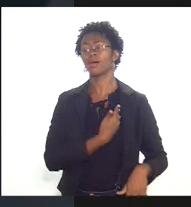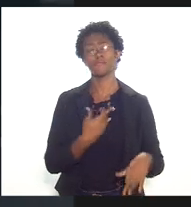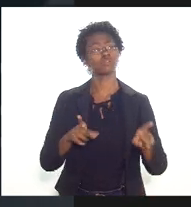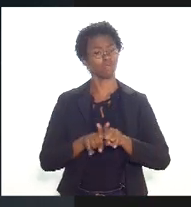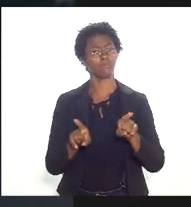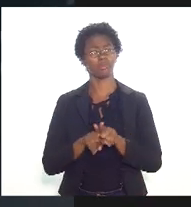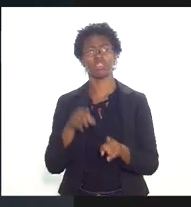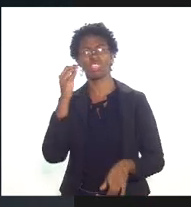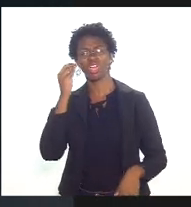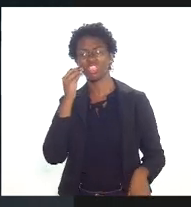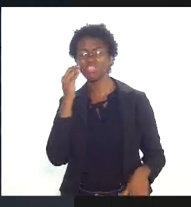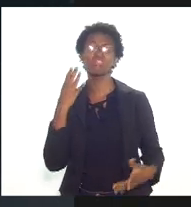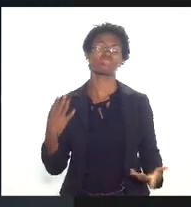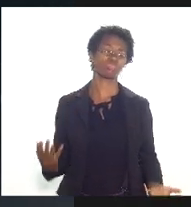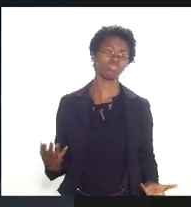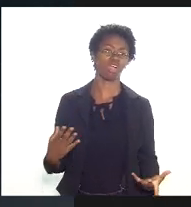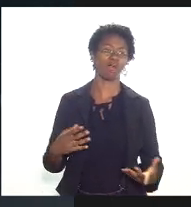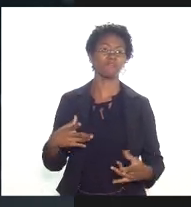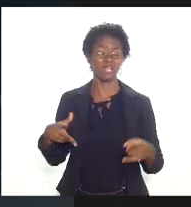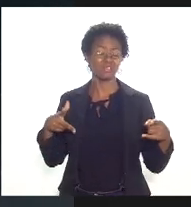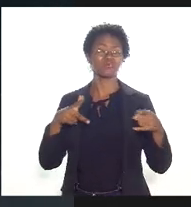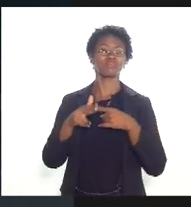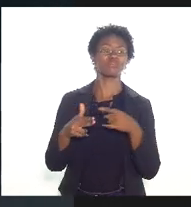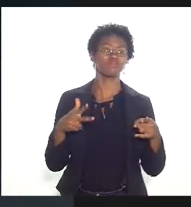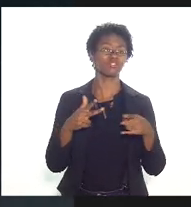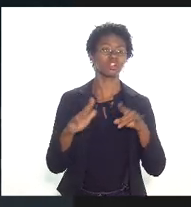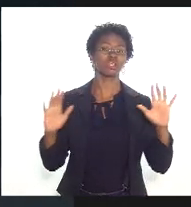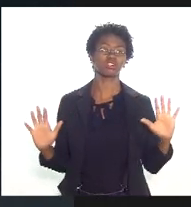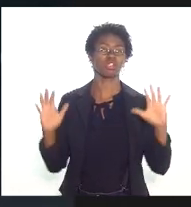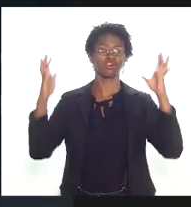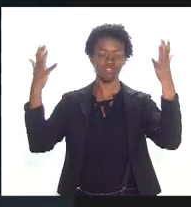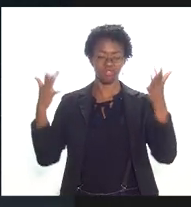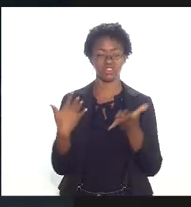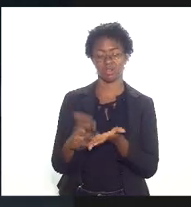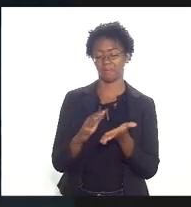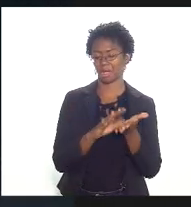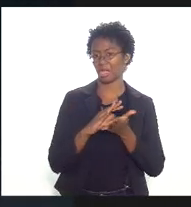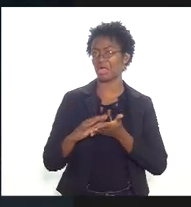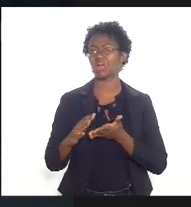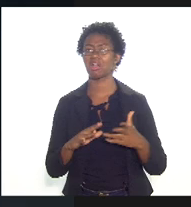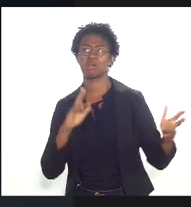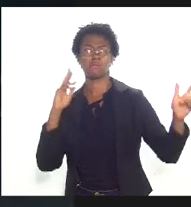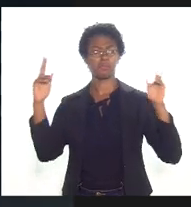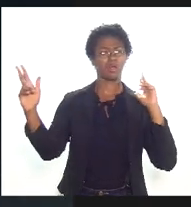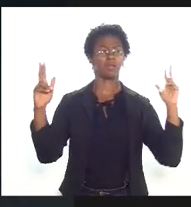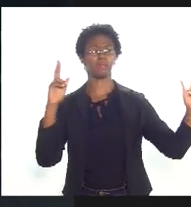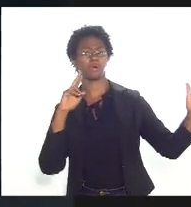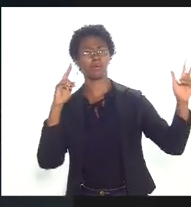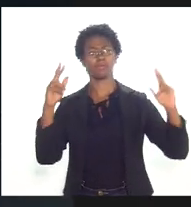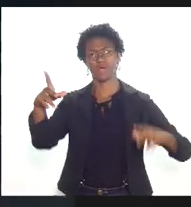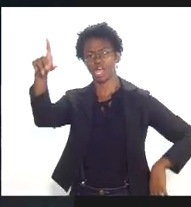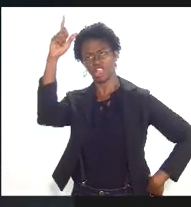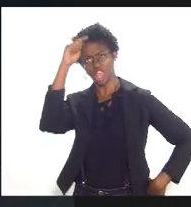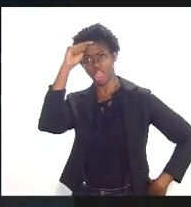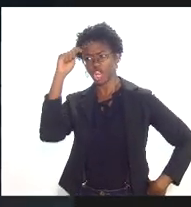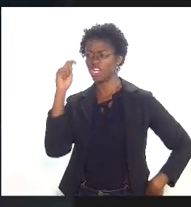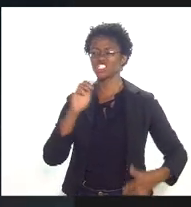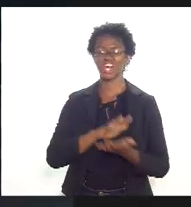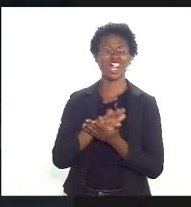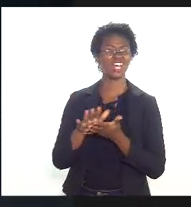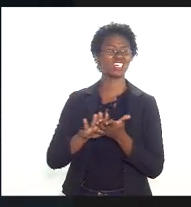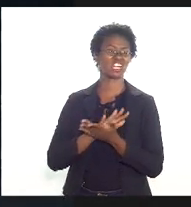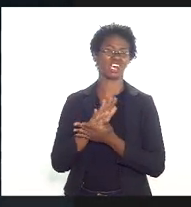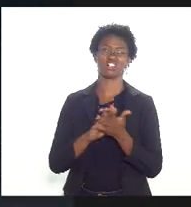também e pedir que não houvesse as festas gente nem tá mexe de pagode minhas caixas sertaneja que fizeram aí